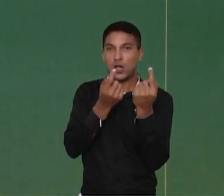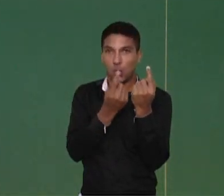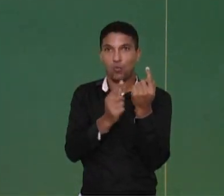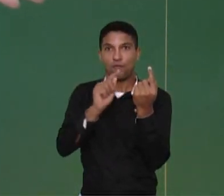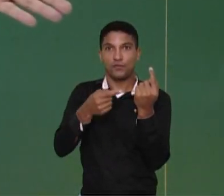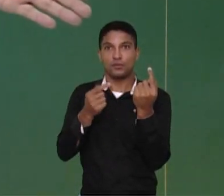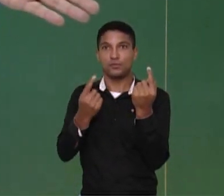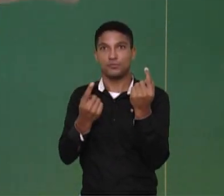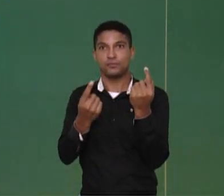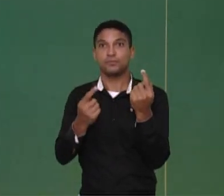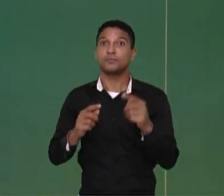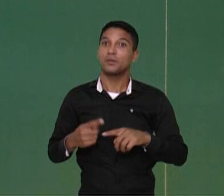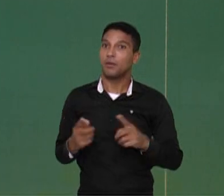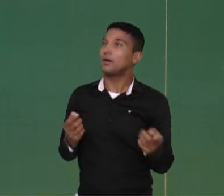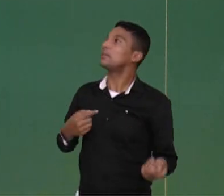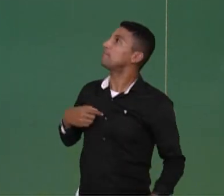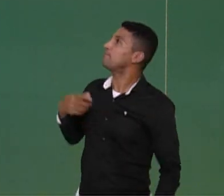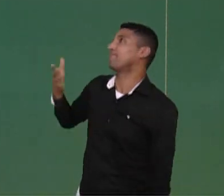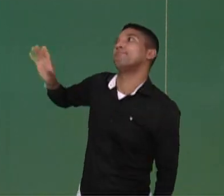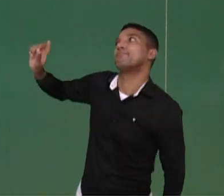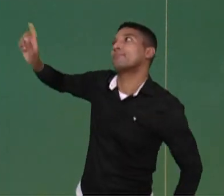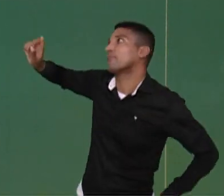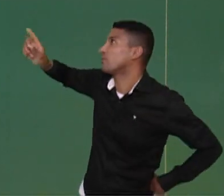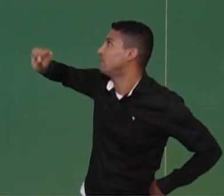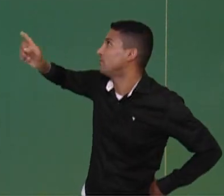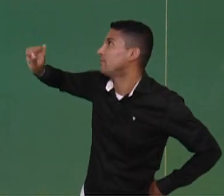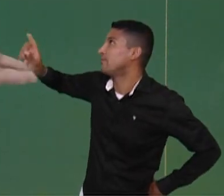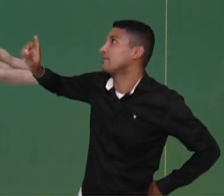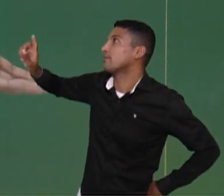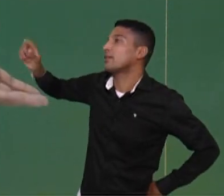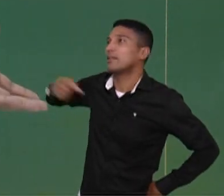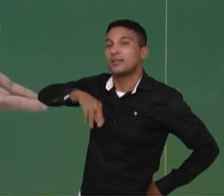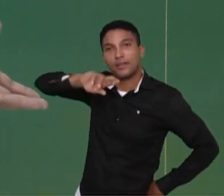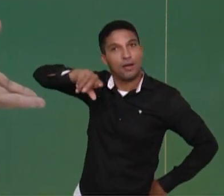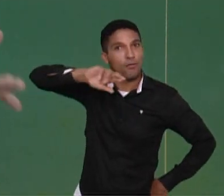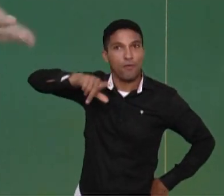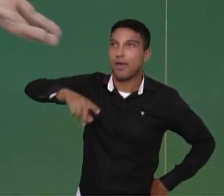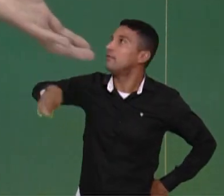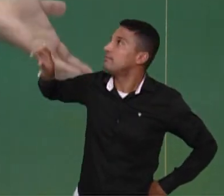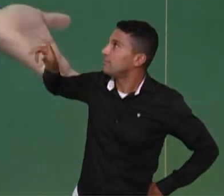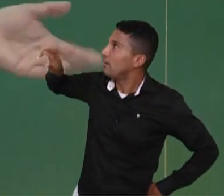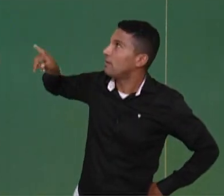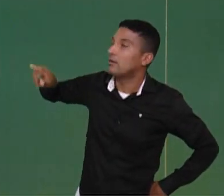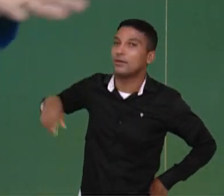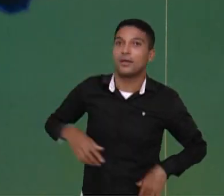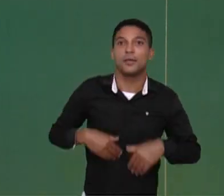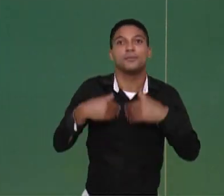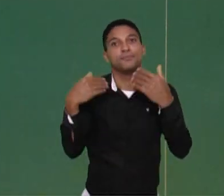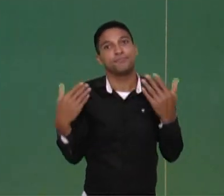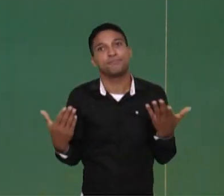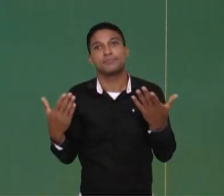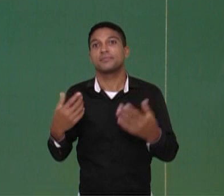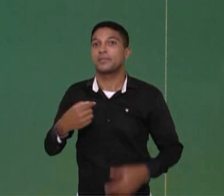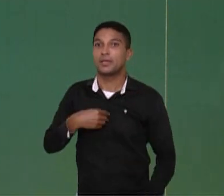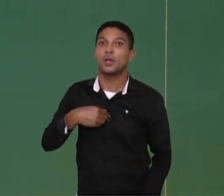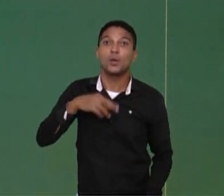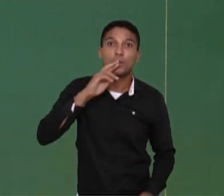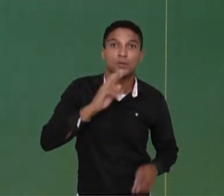o Isaías fala assim, não. Não é isso. Qual que é então, Isaías? Daí Isaías